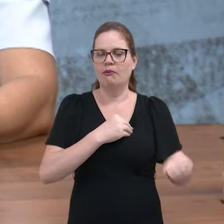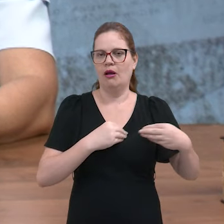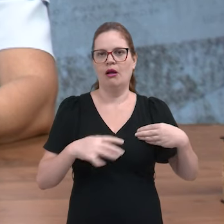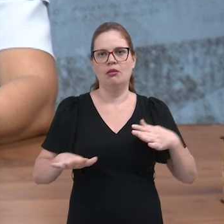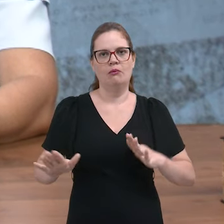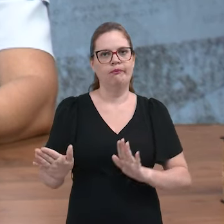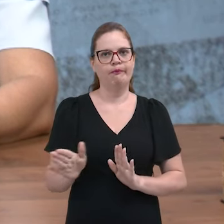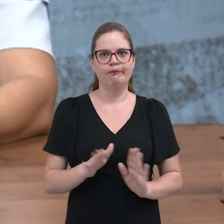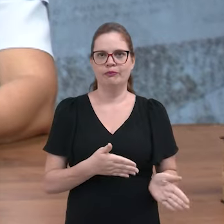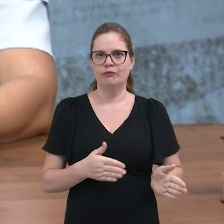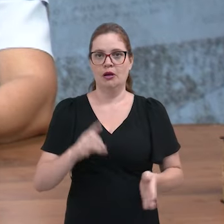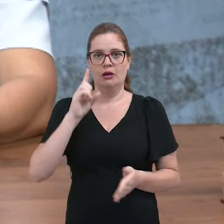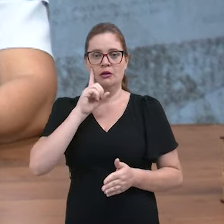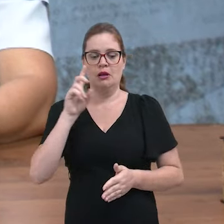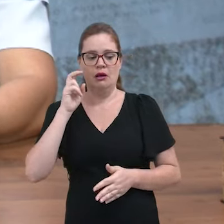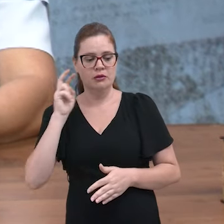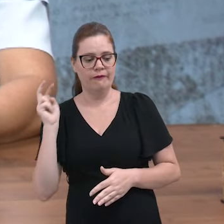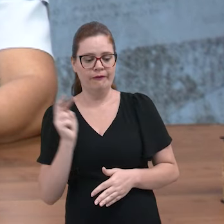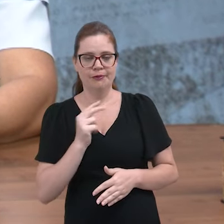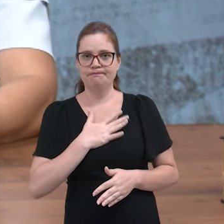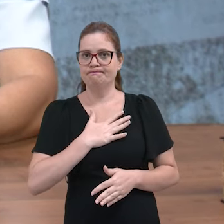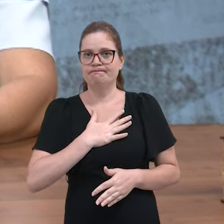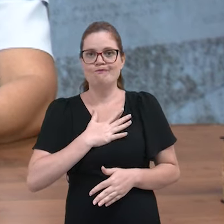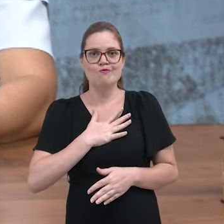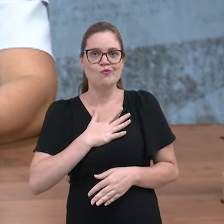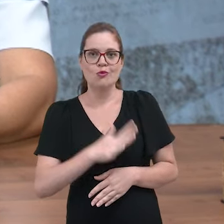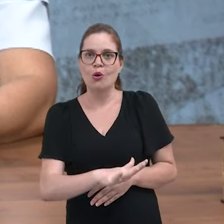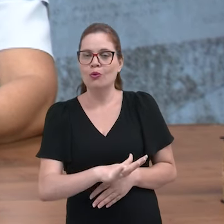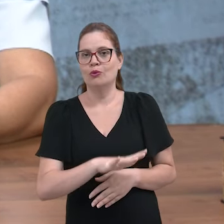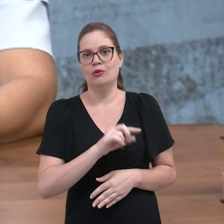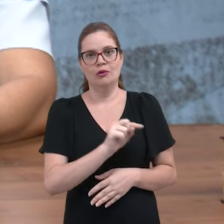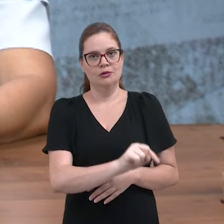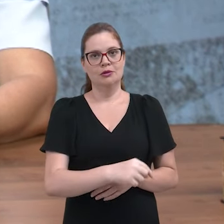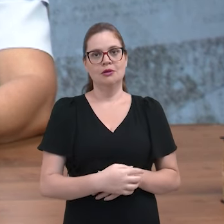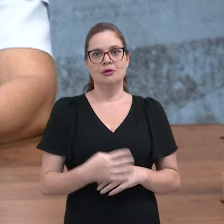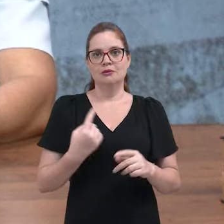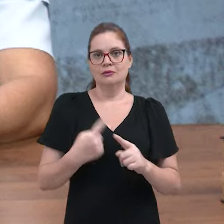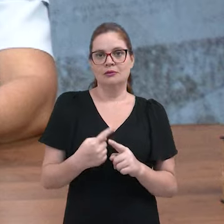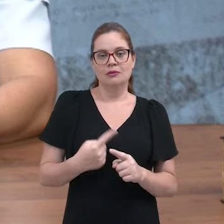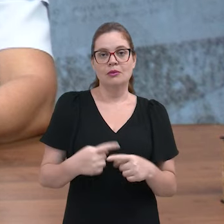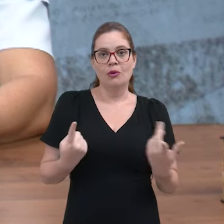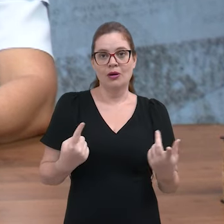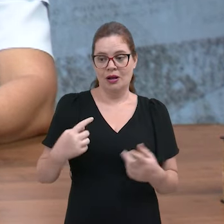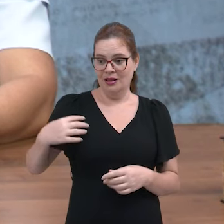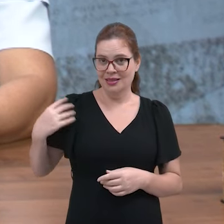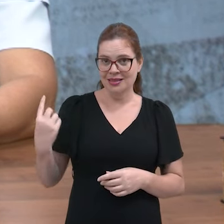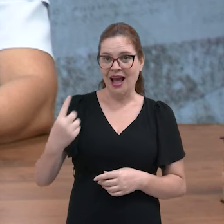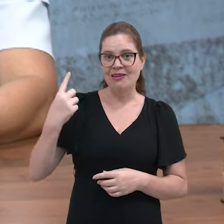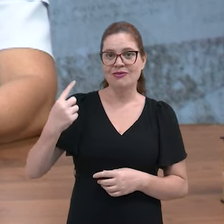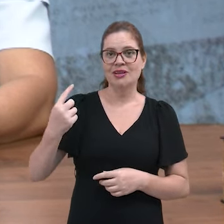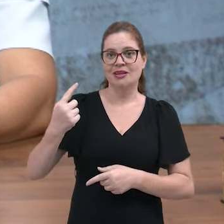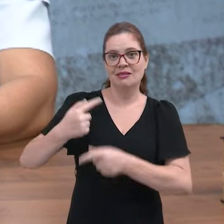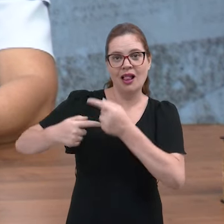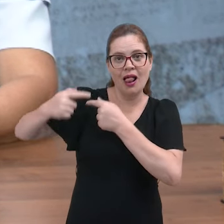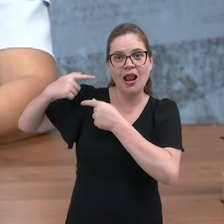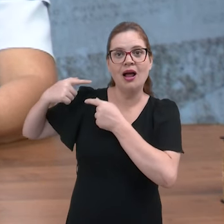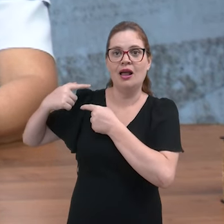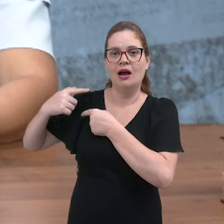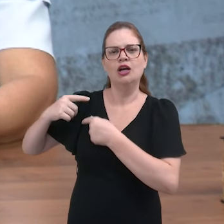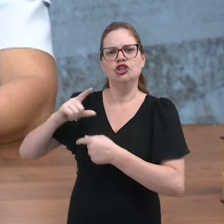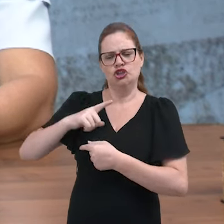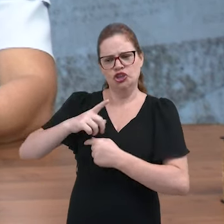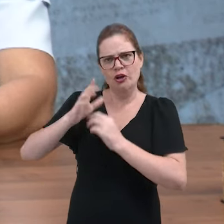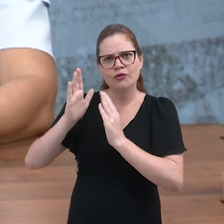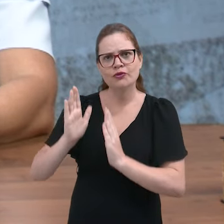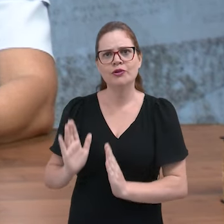coração não foi perfeito para com o Senhor, seu Deus, como o coração de Davi, seu pai. Mas